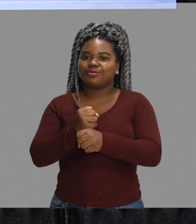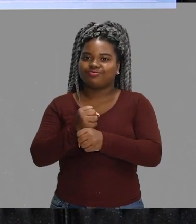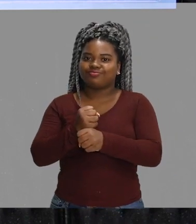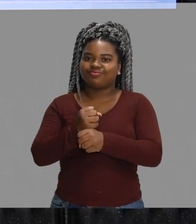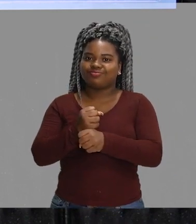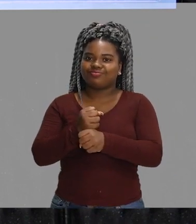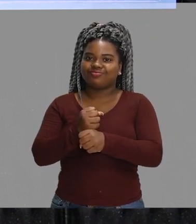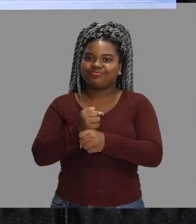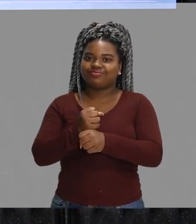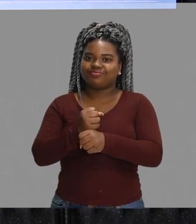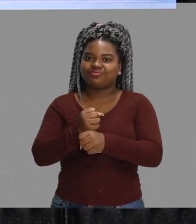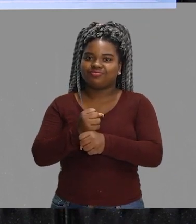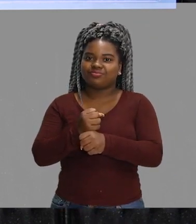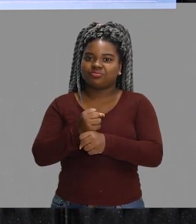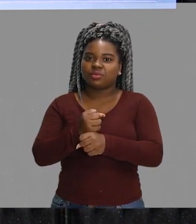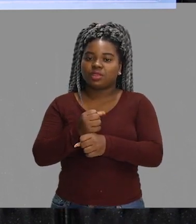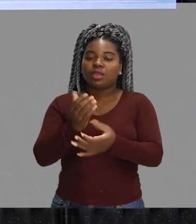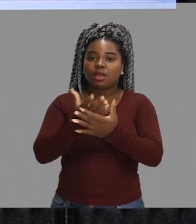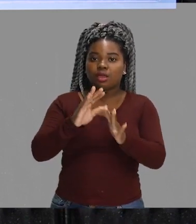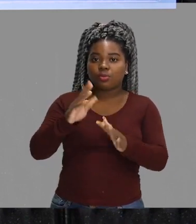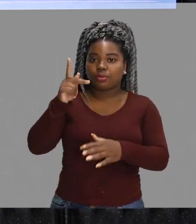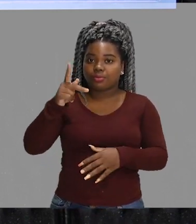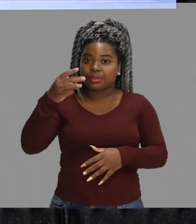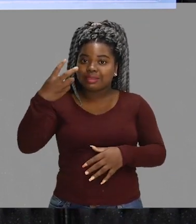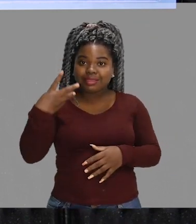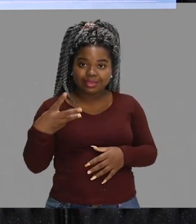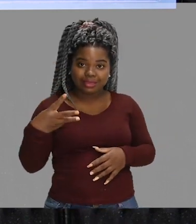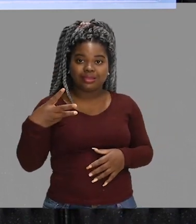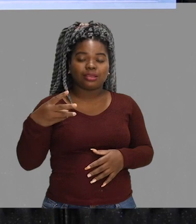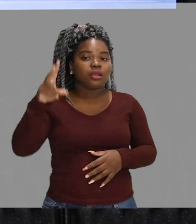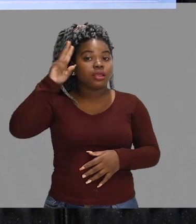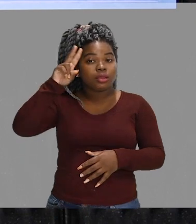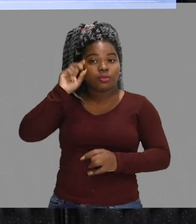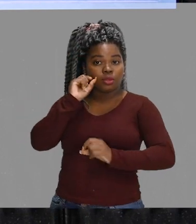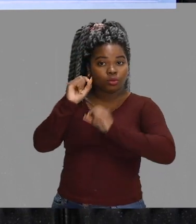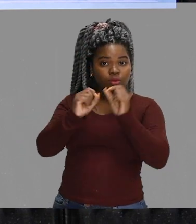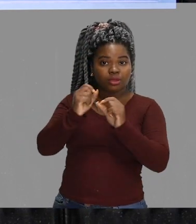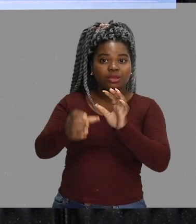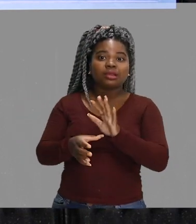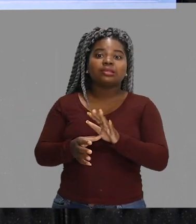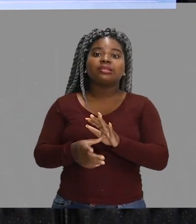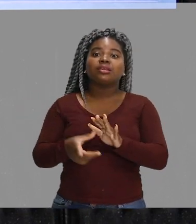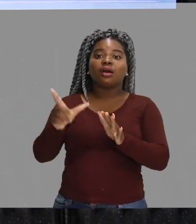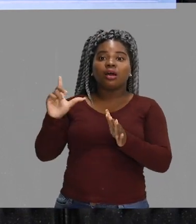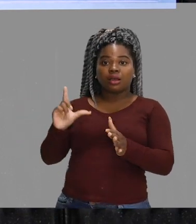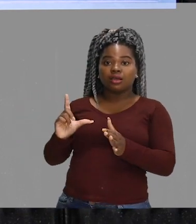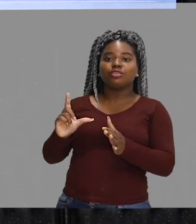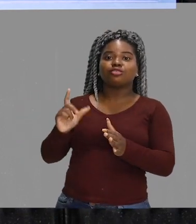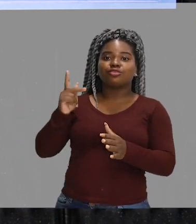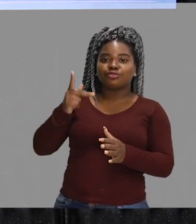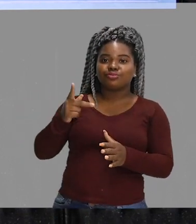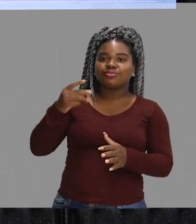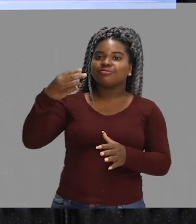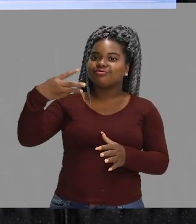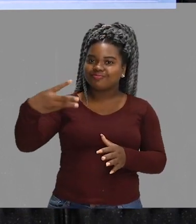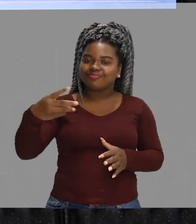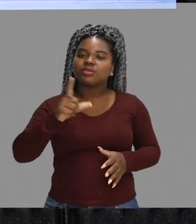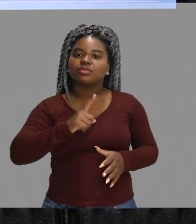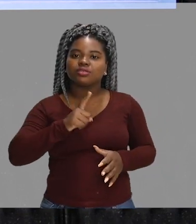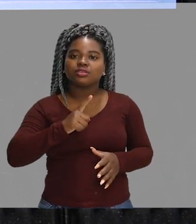pelo elétron mais energético está localizado no subnível D, ele vai pertencer ao bloco D. Ele vai ser um elemento de